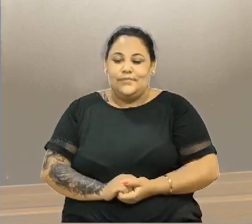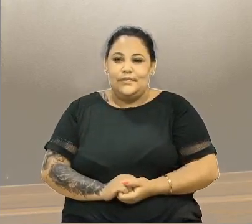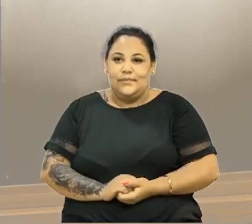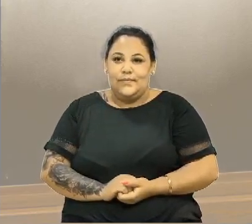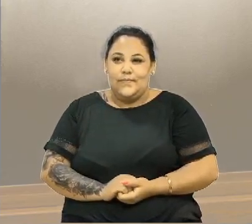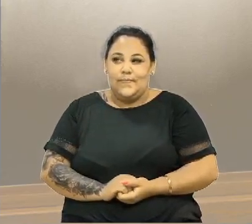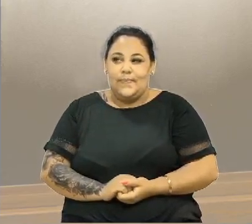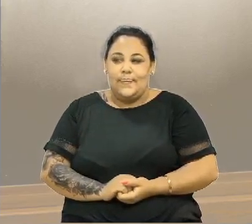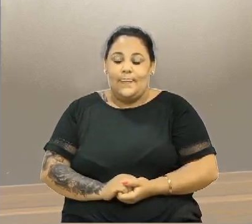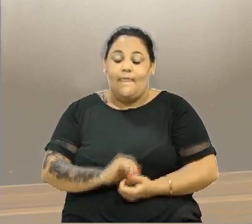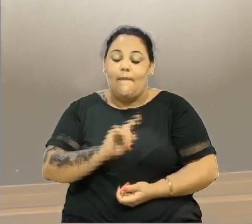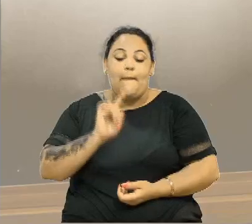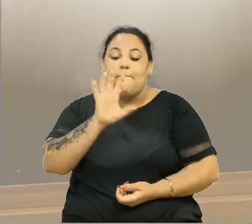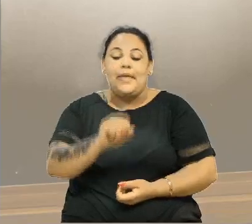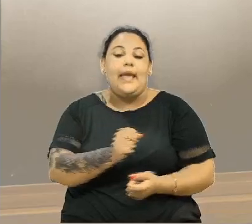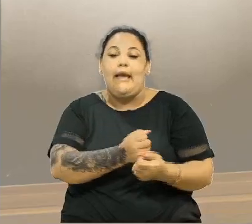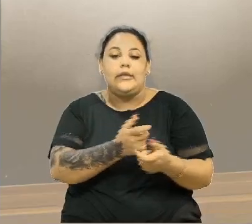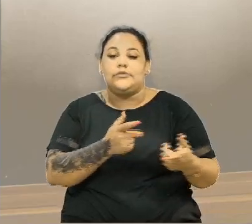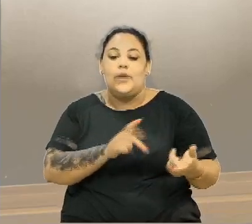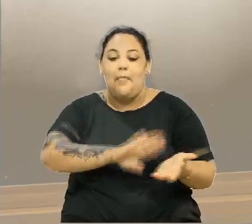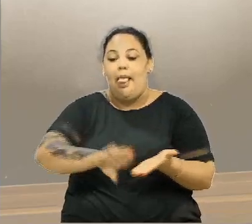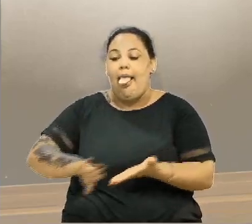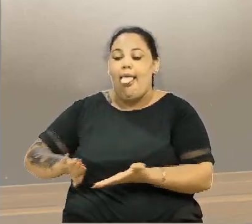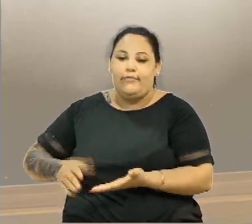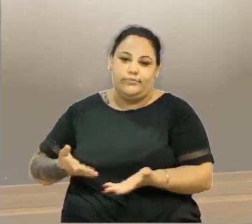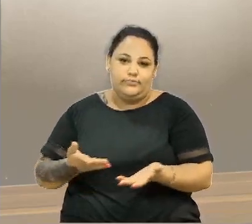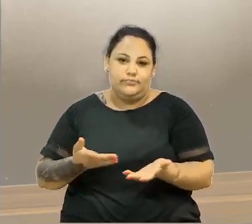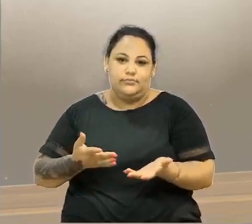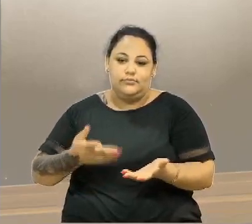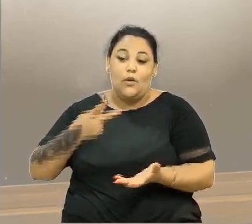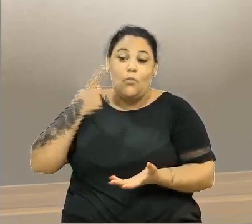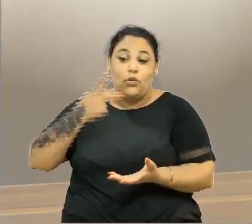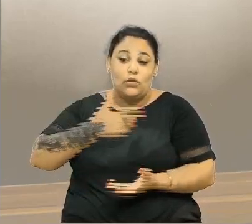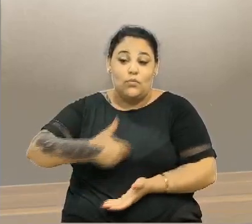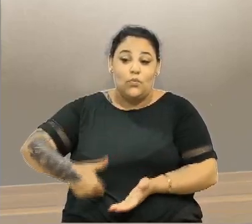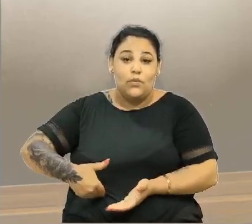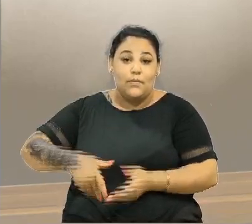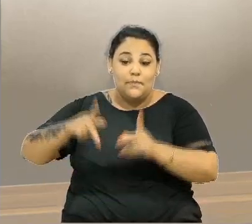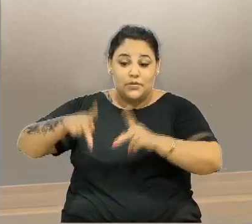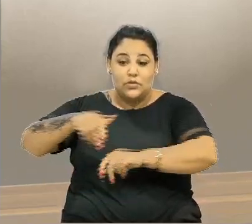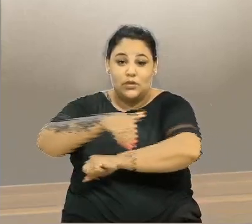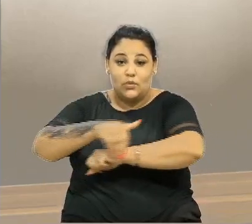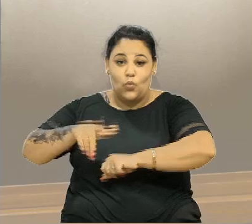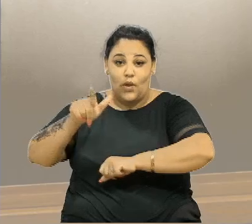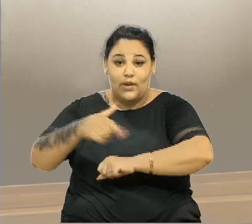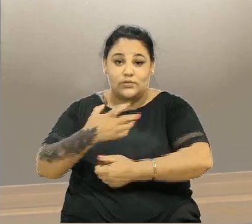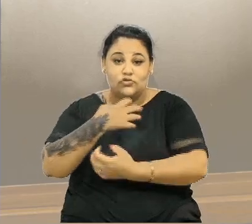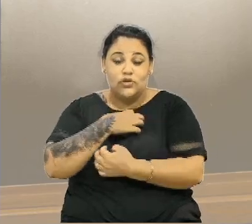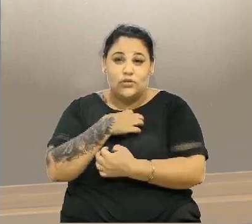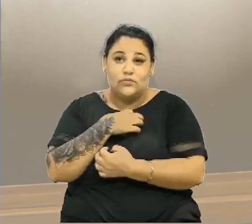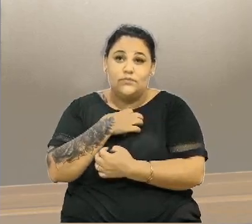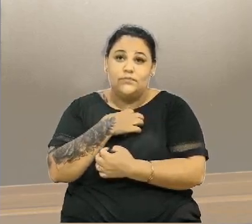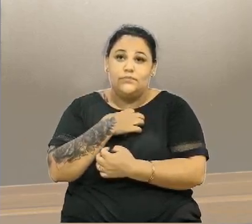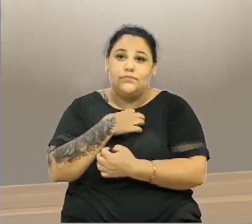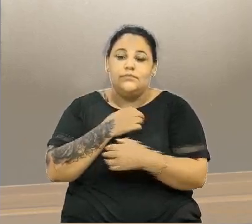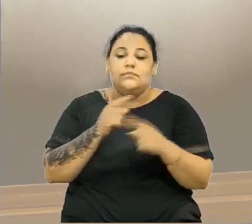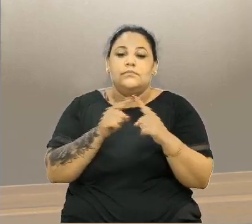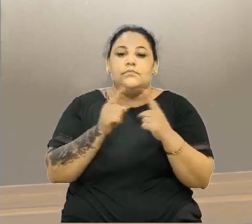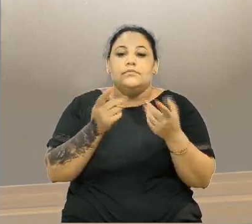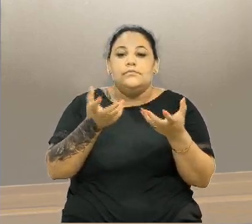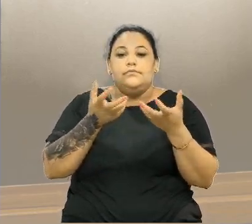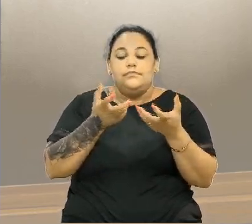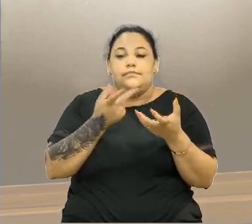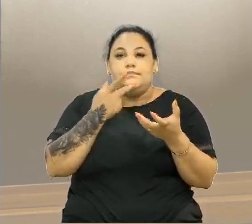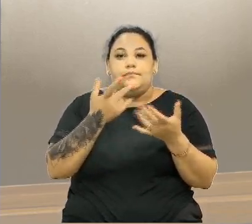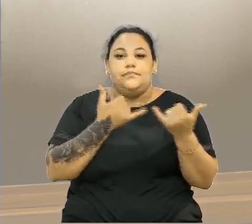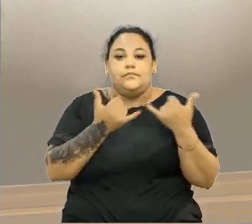coisas como tem sido feito. Então, política por pessoas de rua é isso, situação de rua. Mas eu queria colocar, por